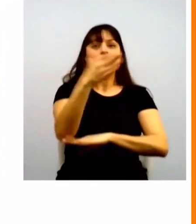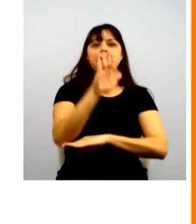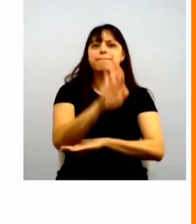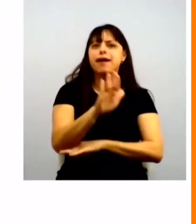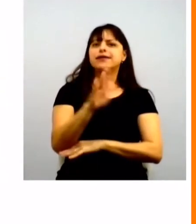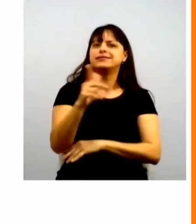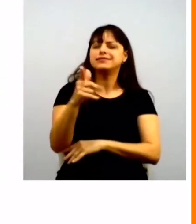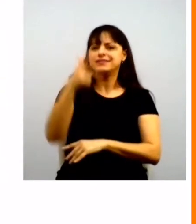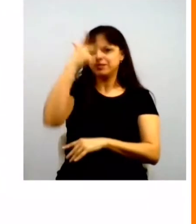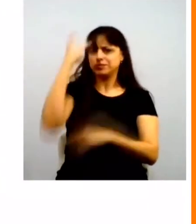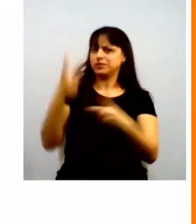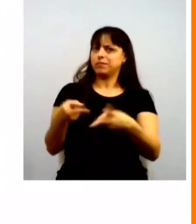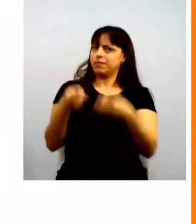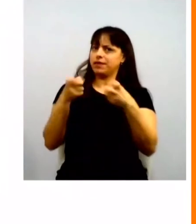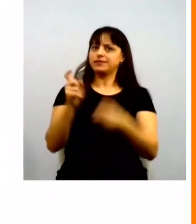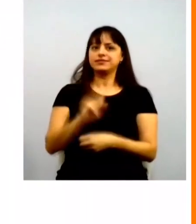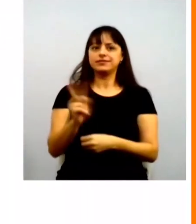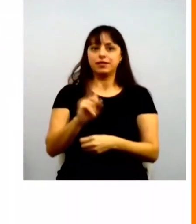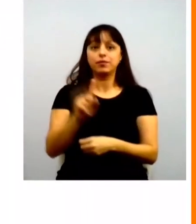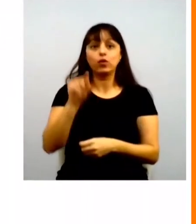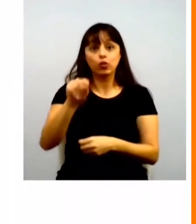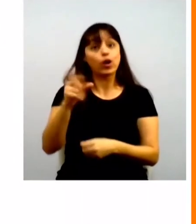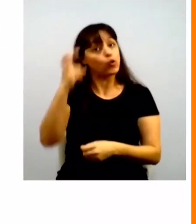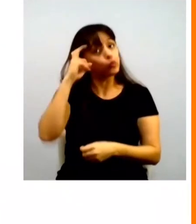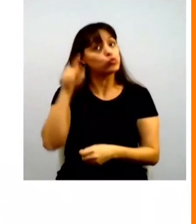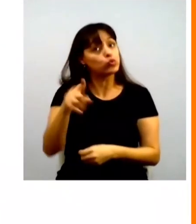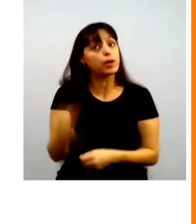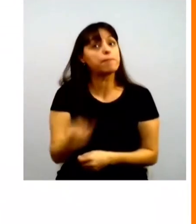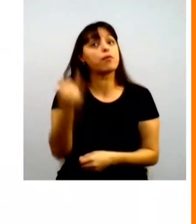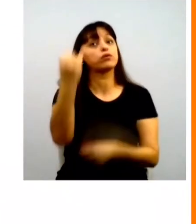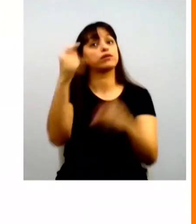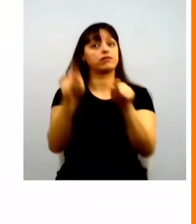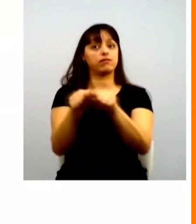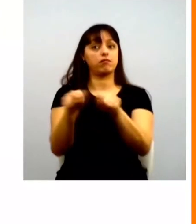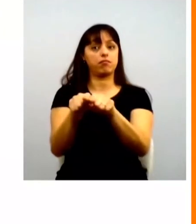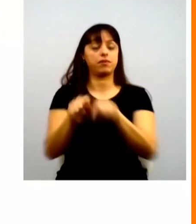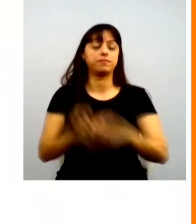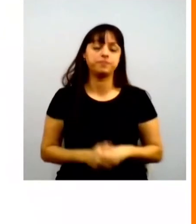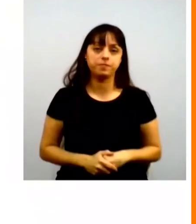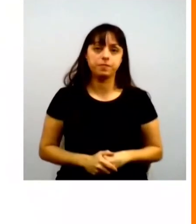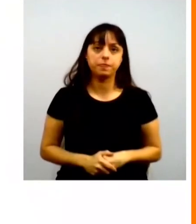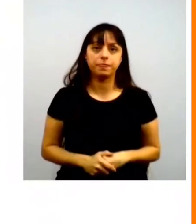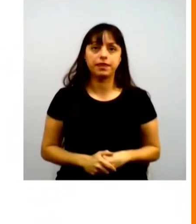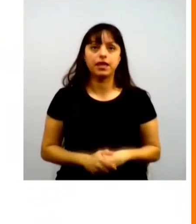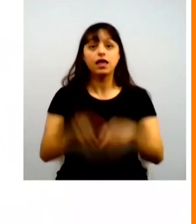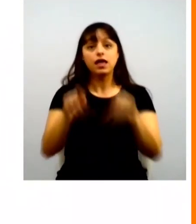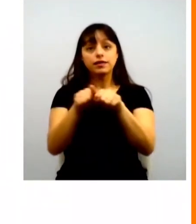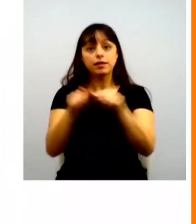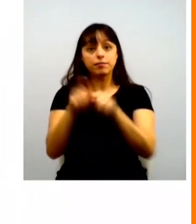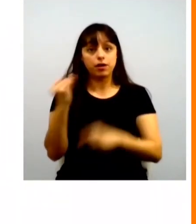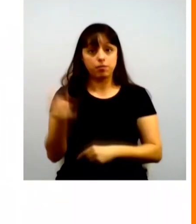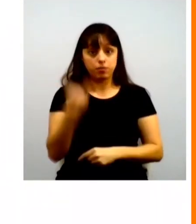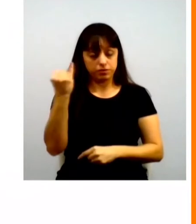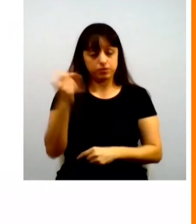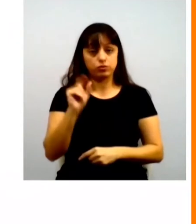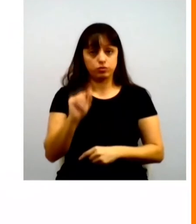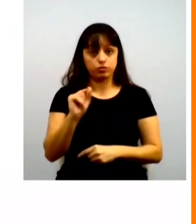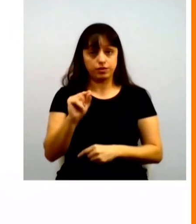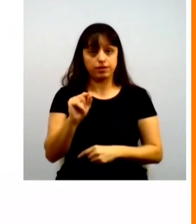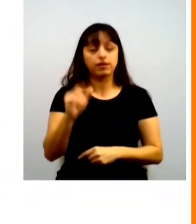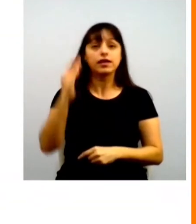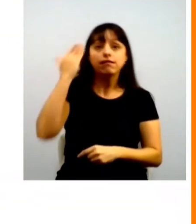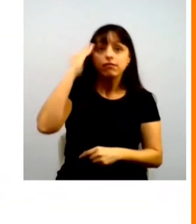nossa riqueza. Também é verdade que os aportes da cultura ao desenvolvimento, alguns são mais